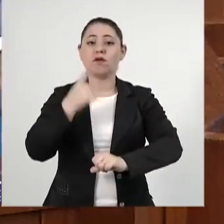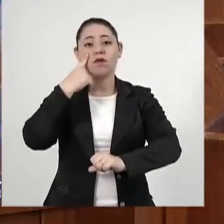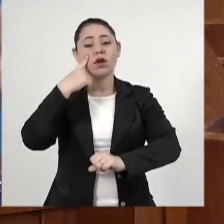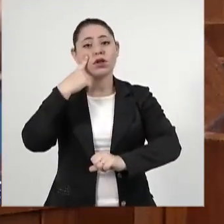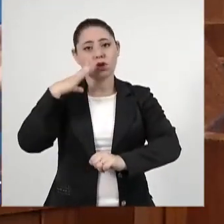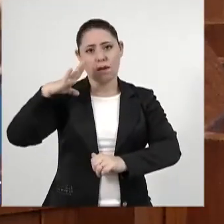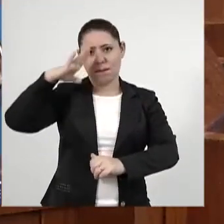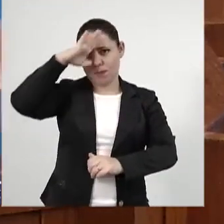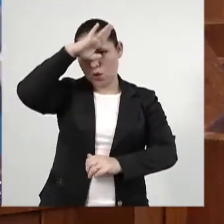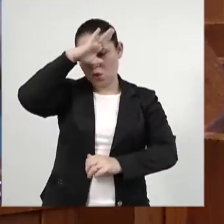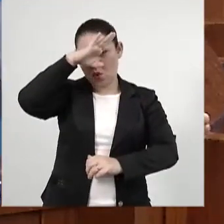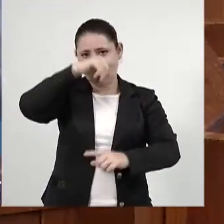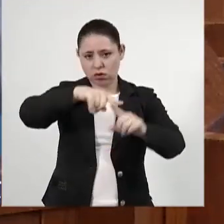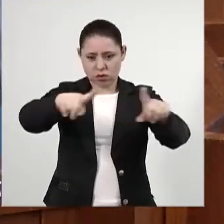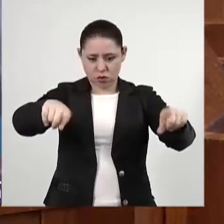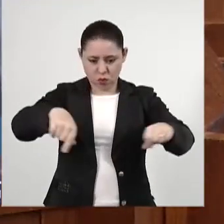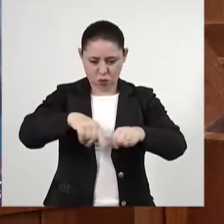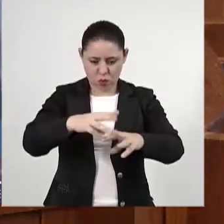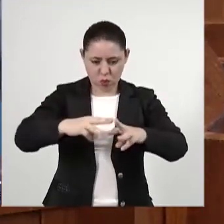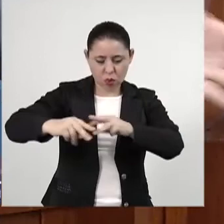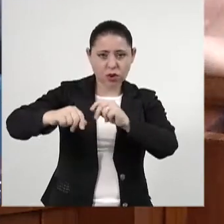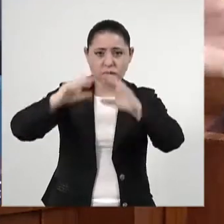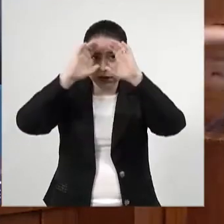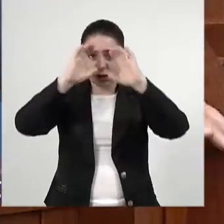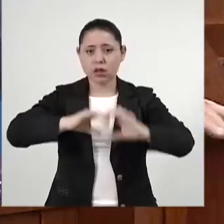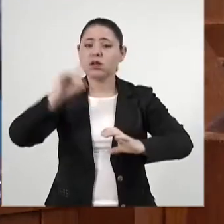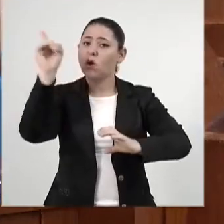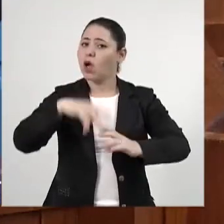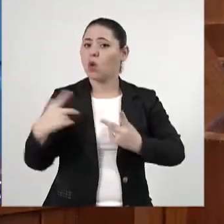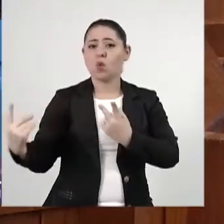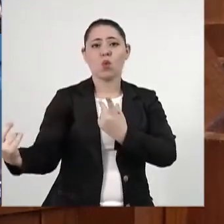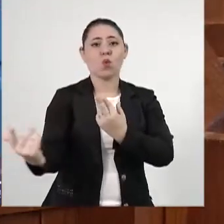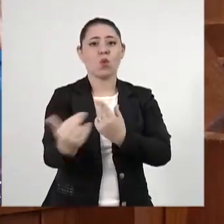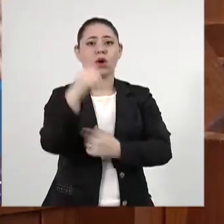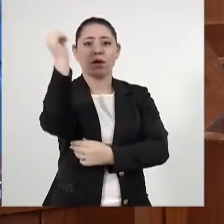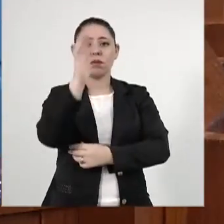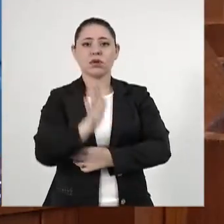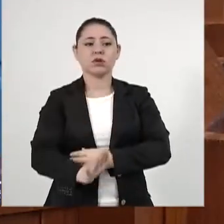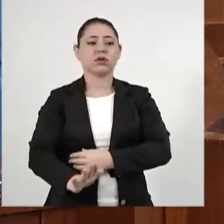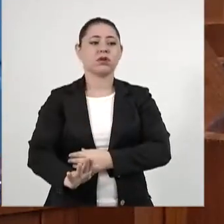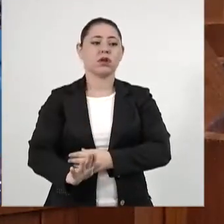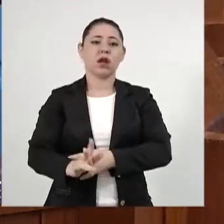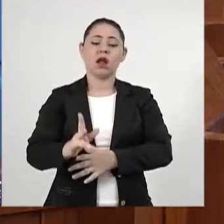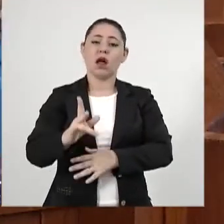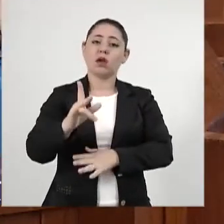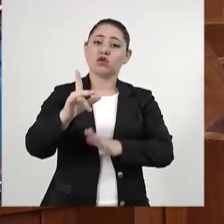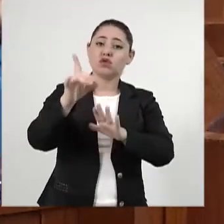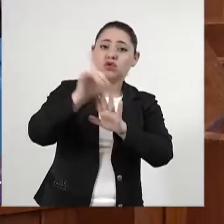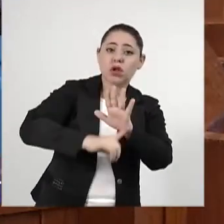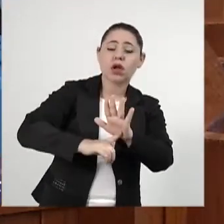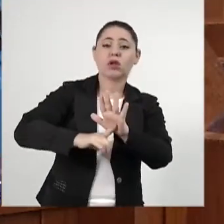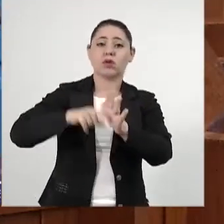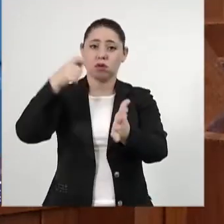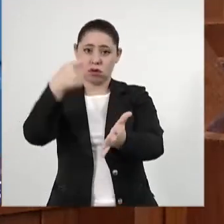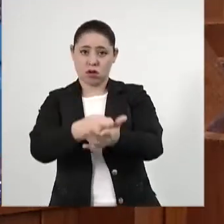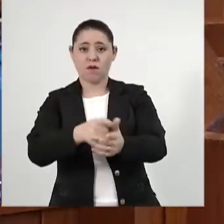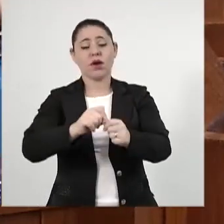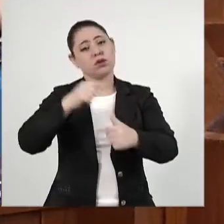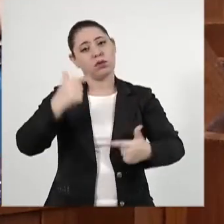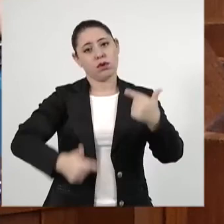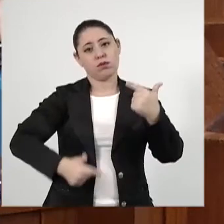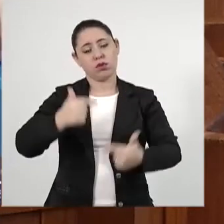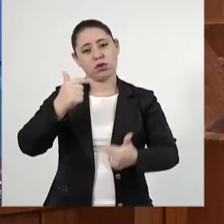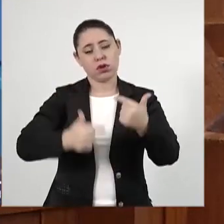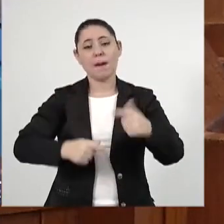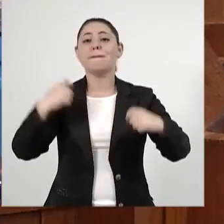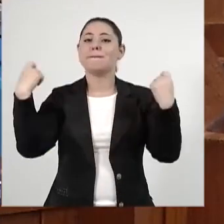Bolsonaro consegue enquadrar o índio como um cidadão que ele é, igual a todos os brasileiros, dê para ele deveres e responsabilidade e faça uma política, e se